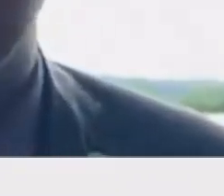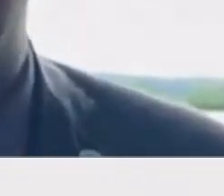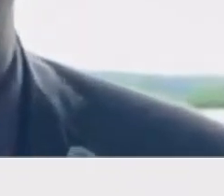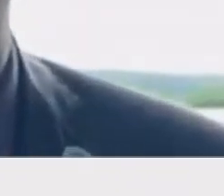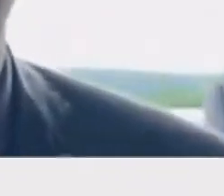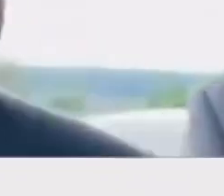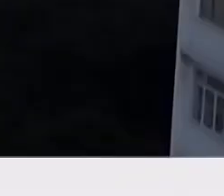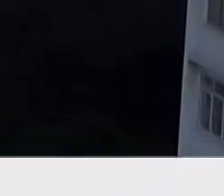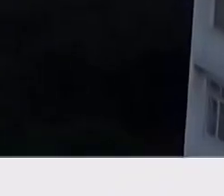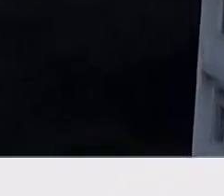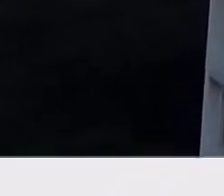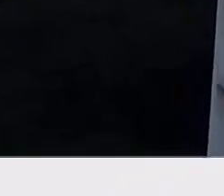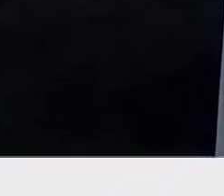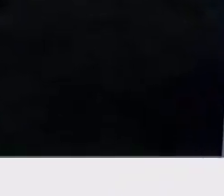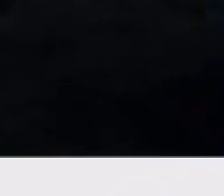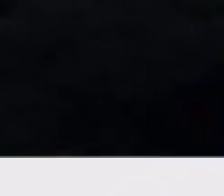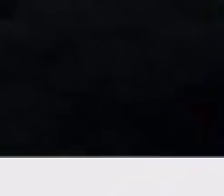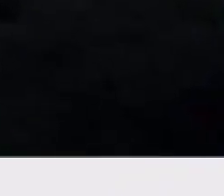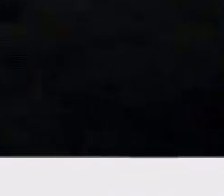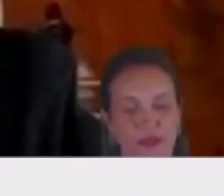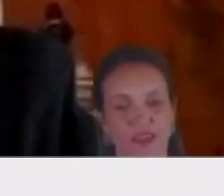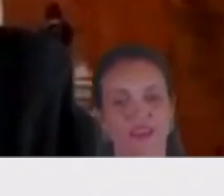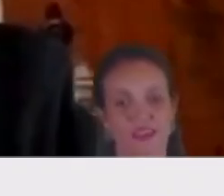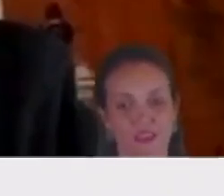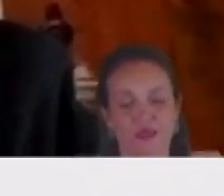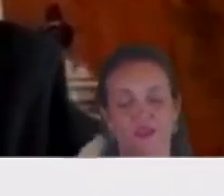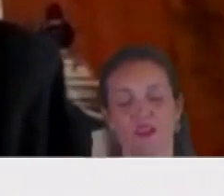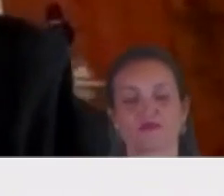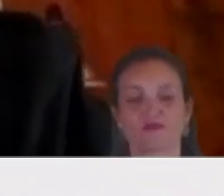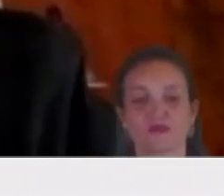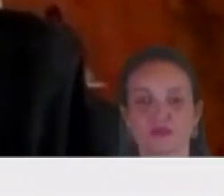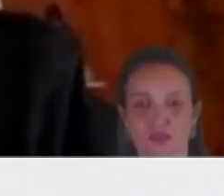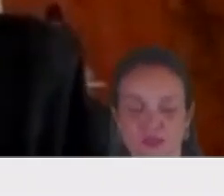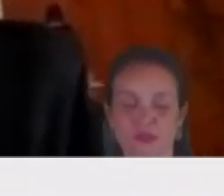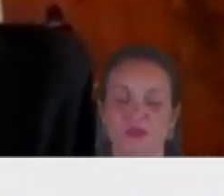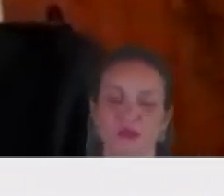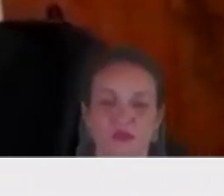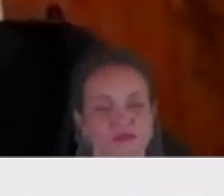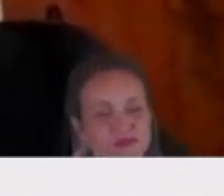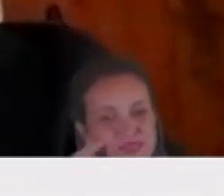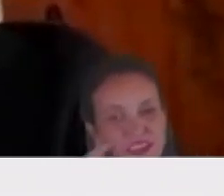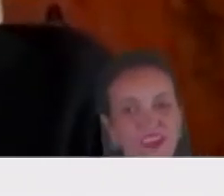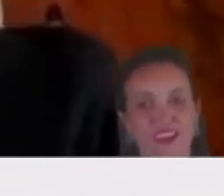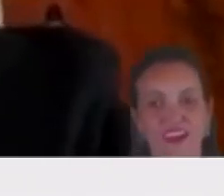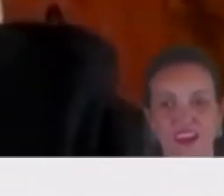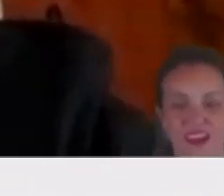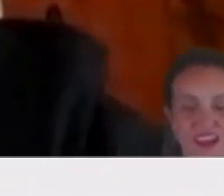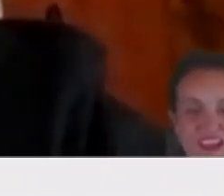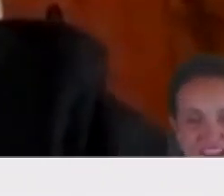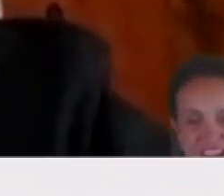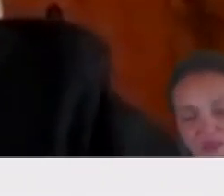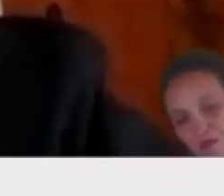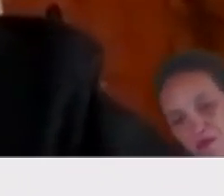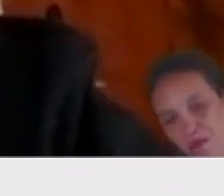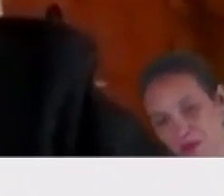são relacionadas a São Paulo e ao Ceará. As declarações de Bolsonaro foram feitas por videoconferência